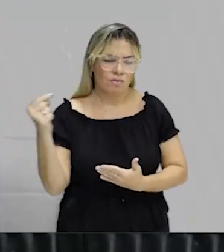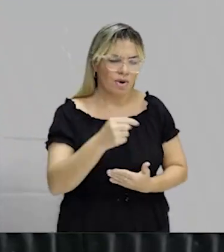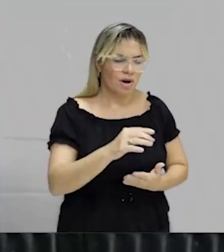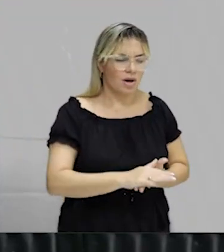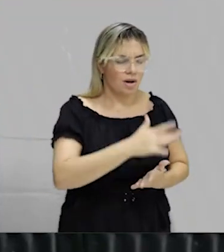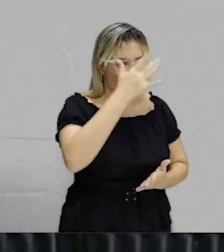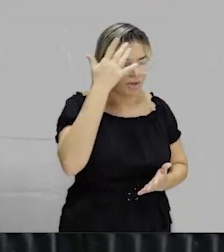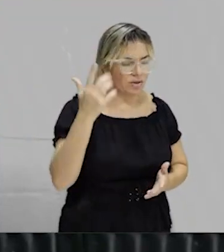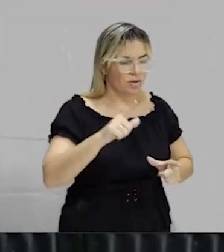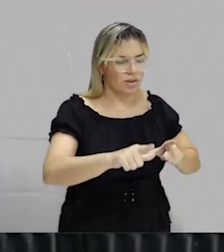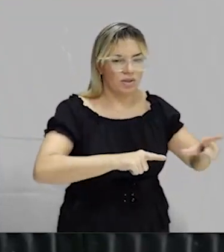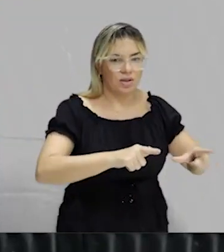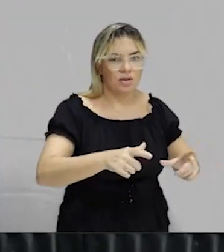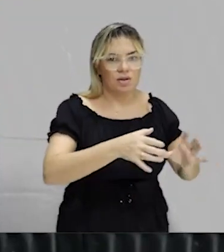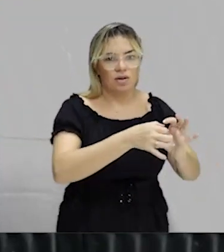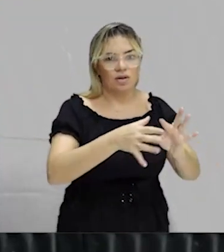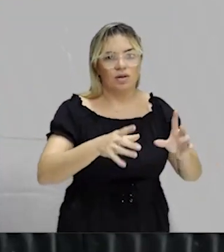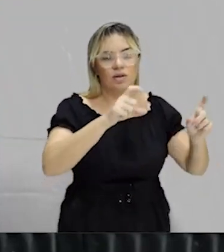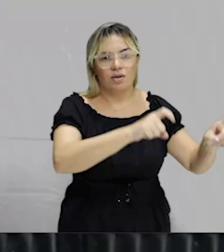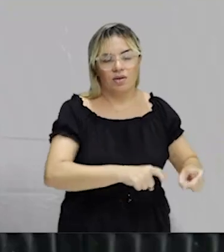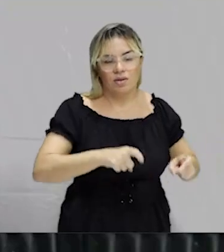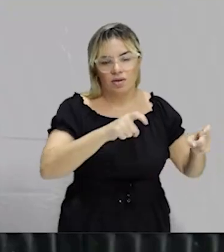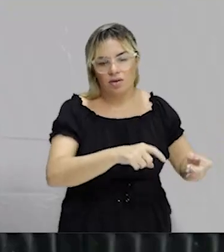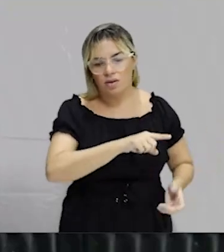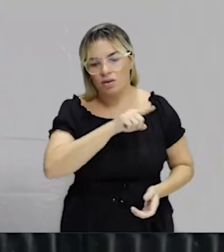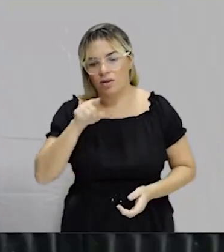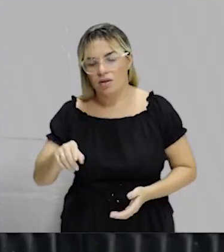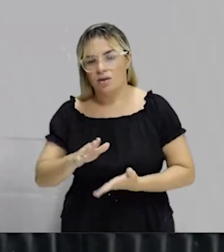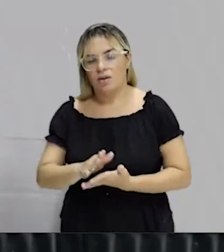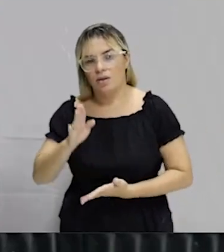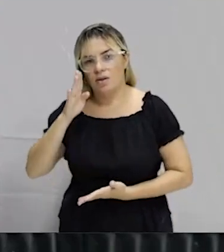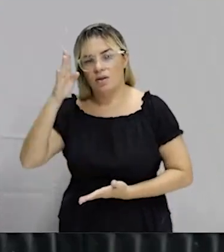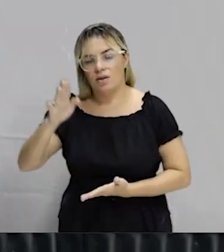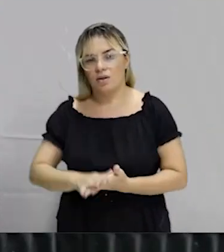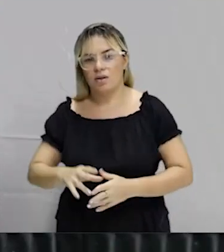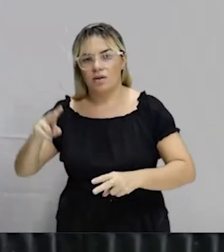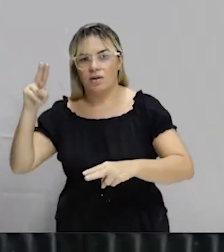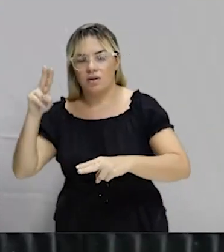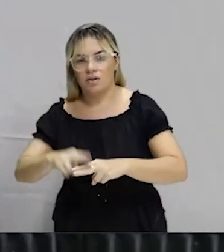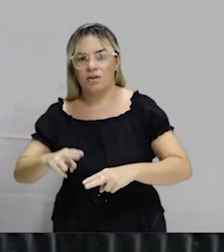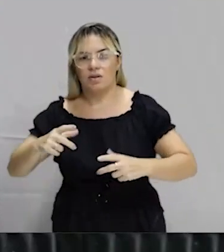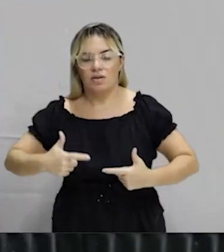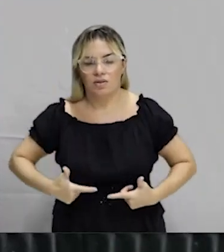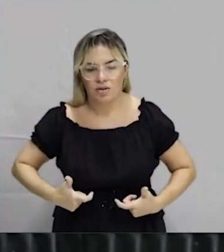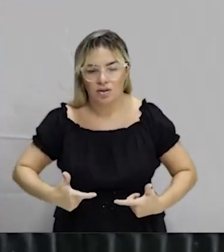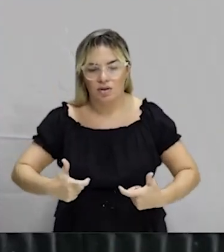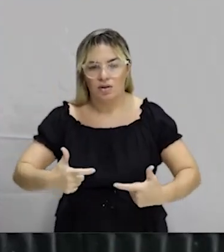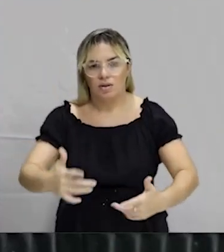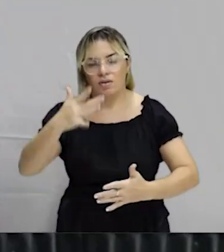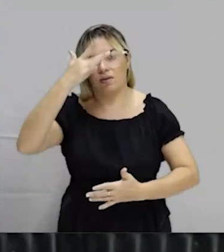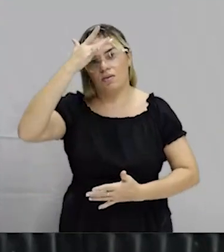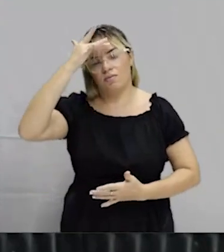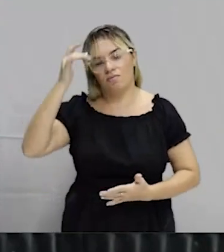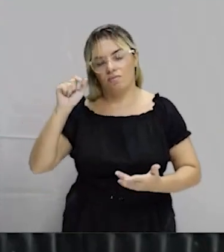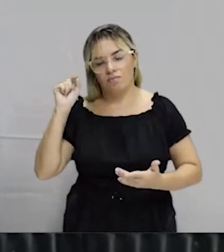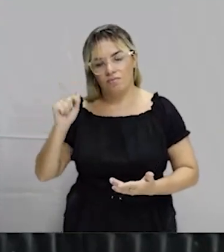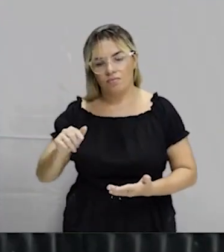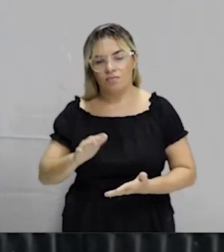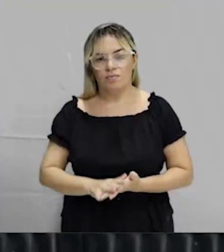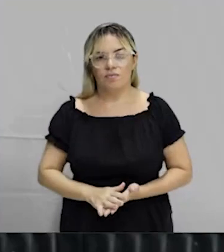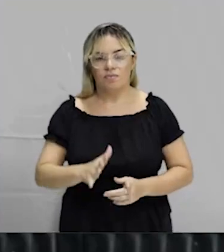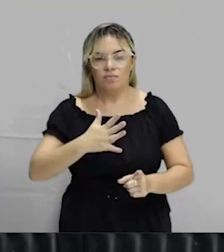livres. Um número de escravos menor, inclusive principalmente prisioneiros de guerra. Até porque